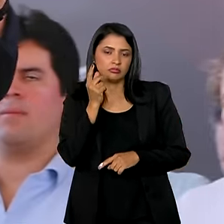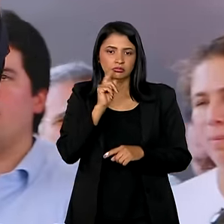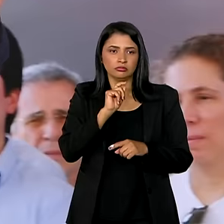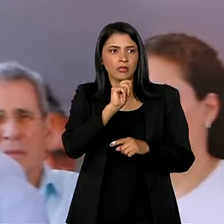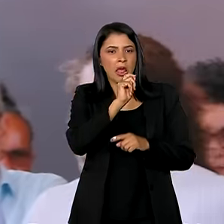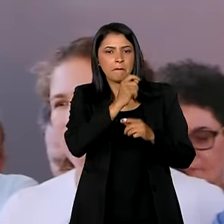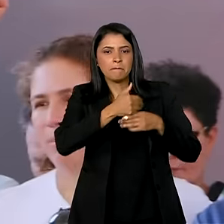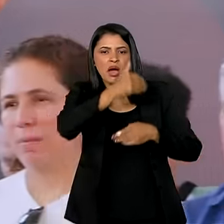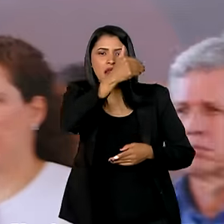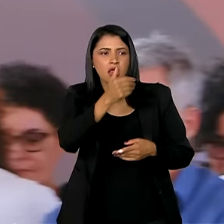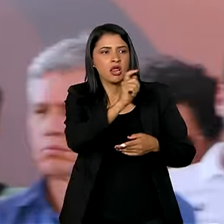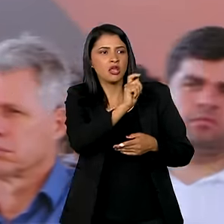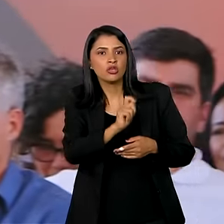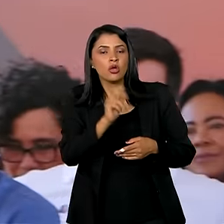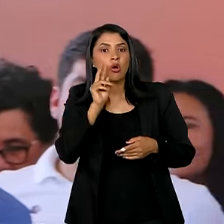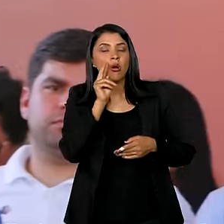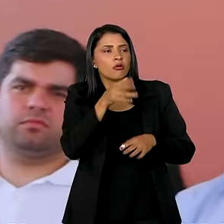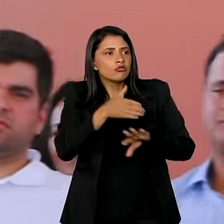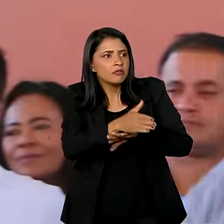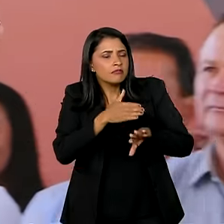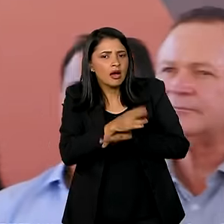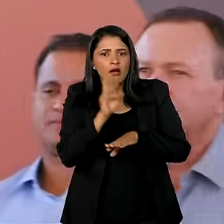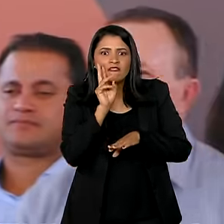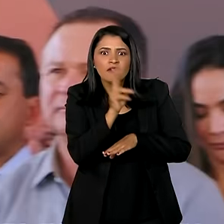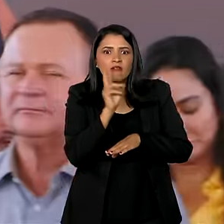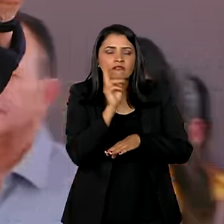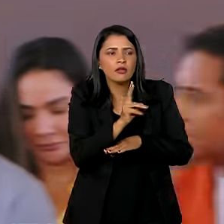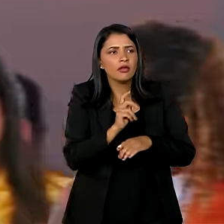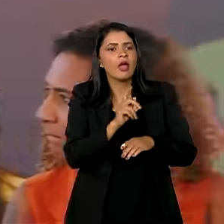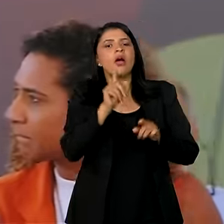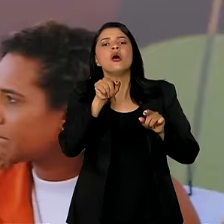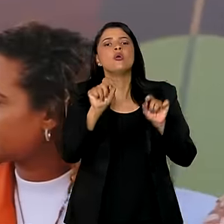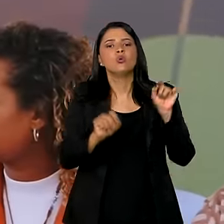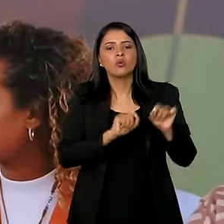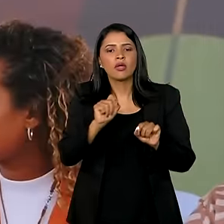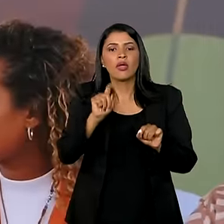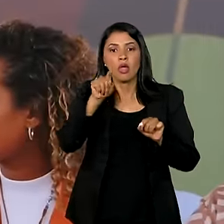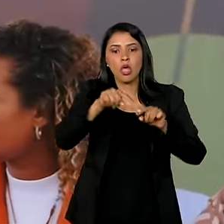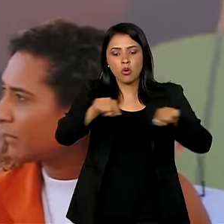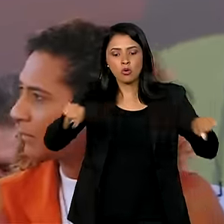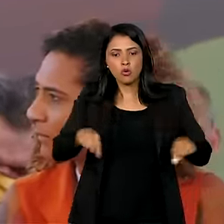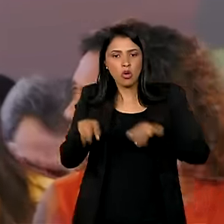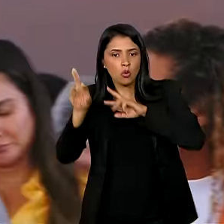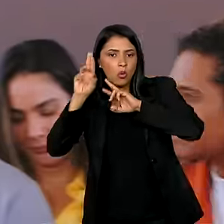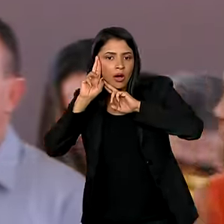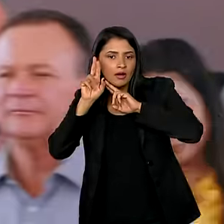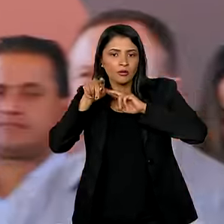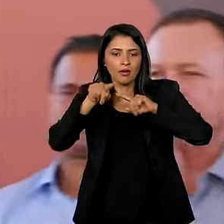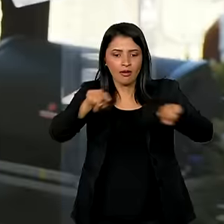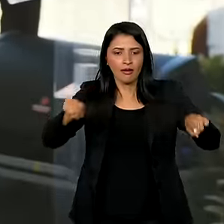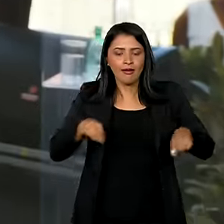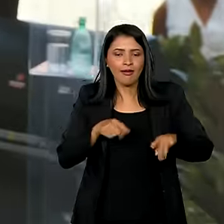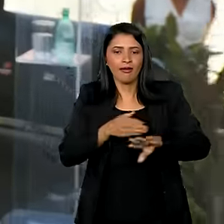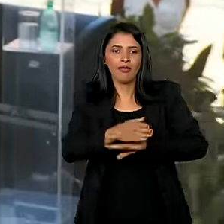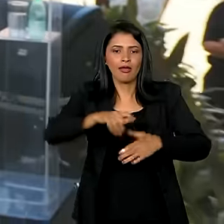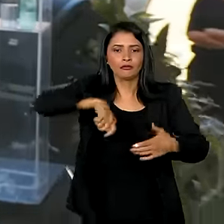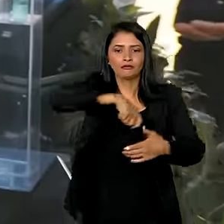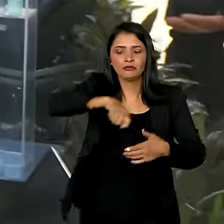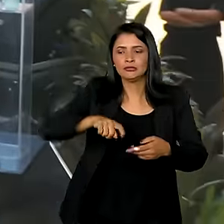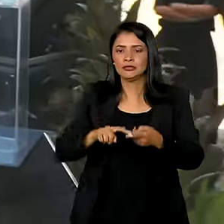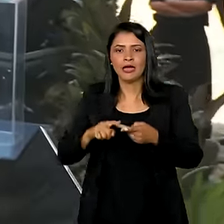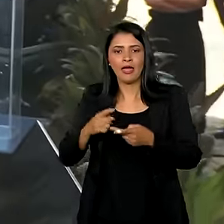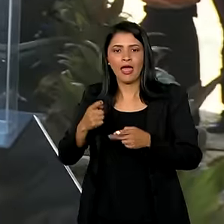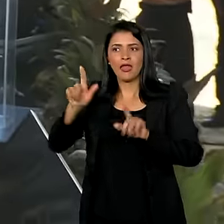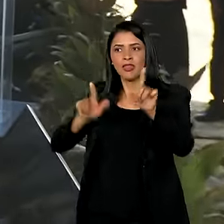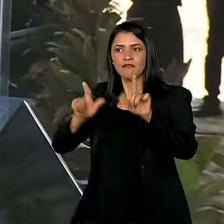no lugar que vocês mais frequentam, se é o quarto de vocês, se é a cozinha de vocês, se é na frente